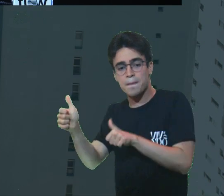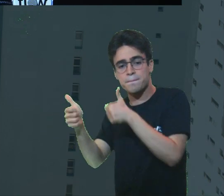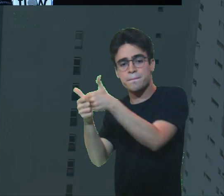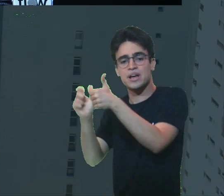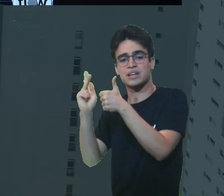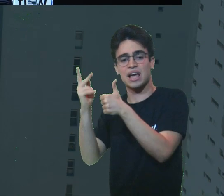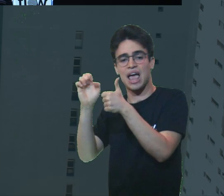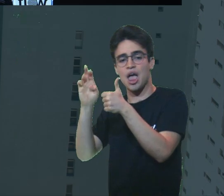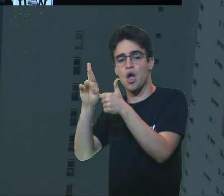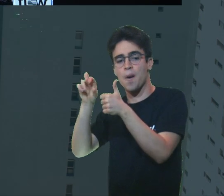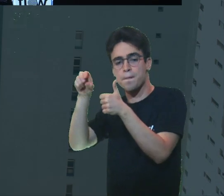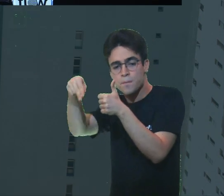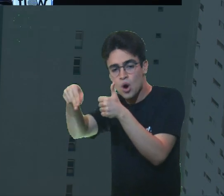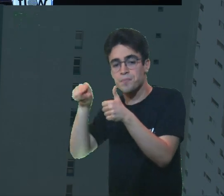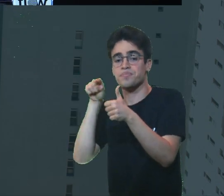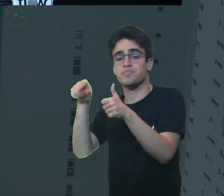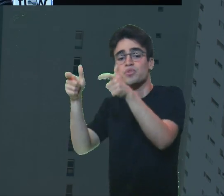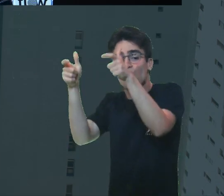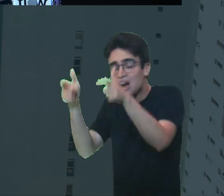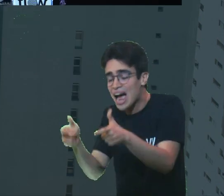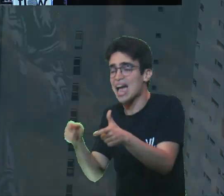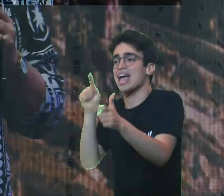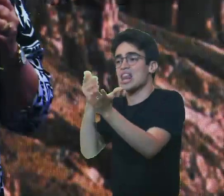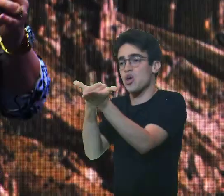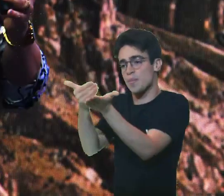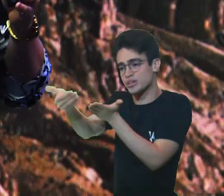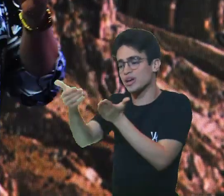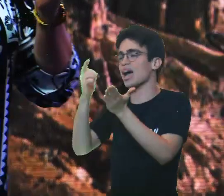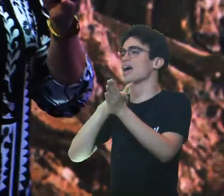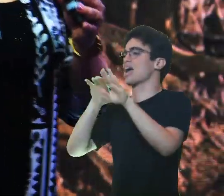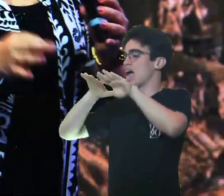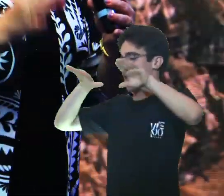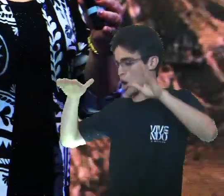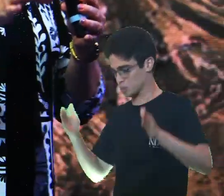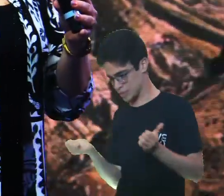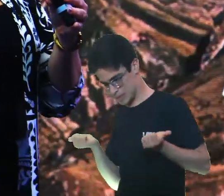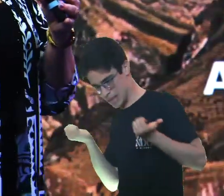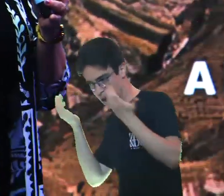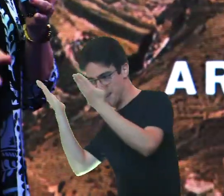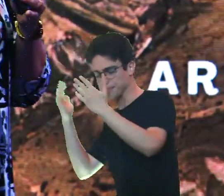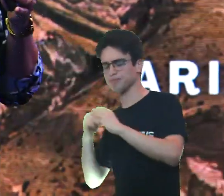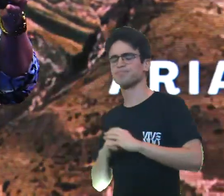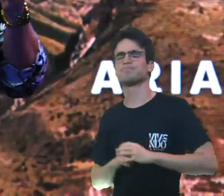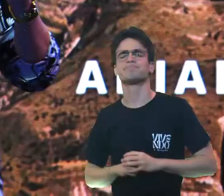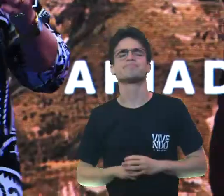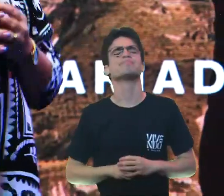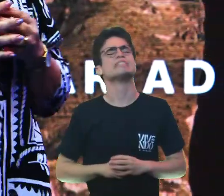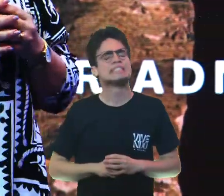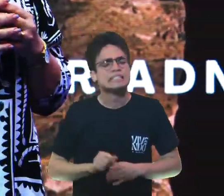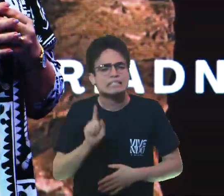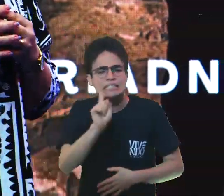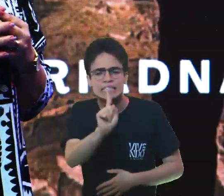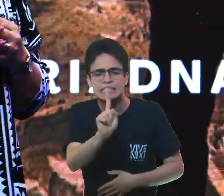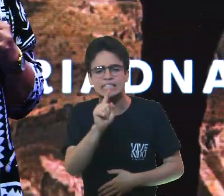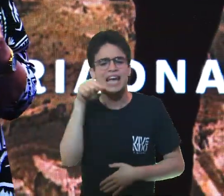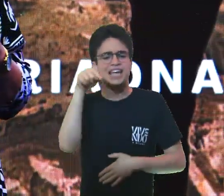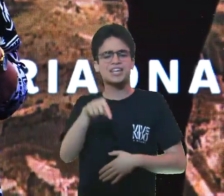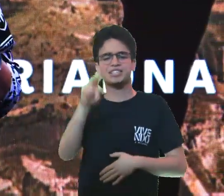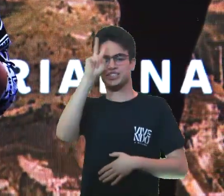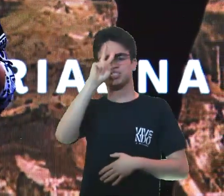e levantou ali um altar ao Senhor. O que essa narrativa tem para dizer ao seu